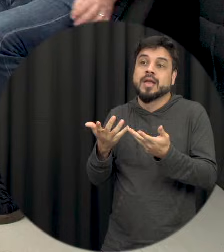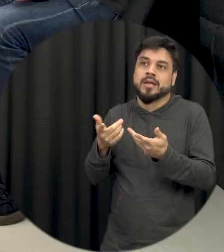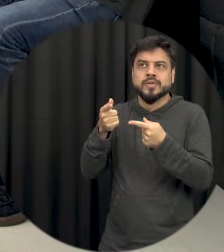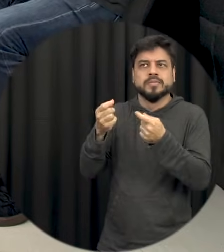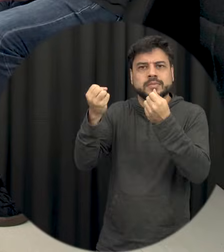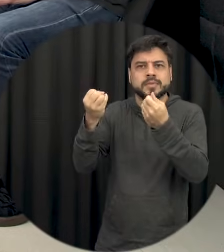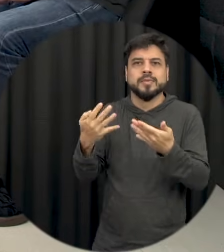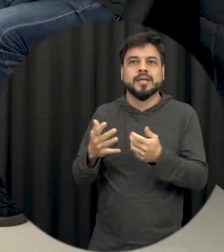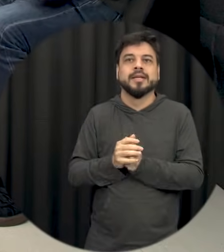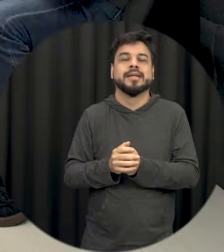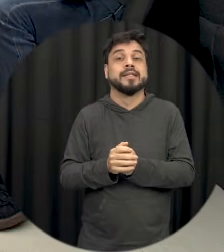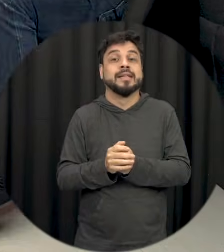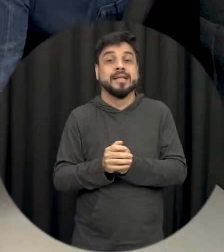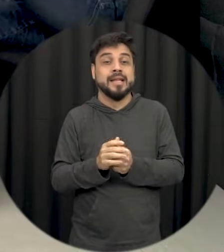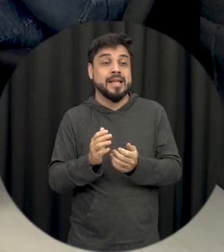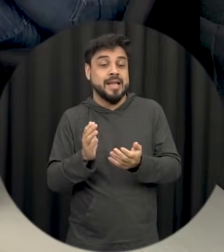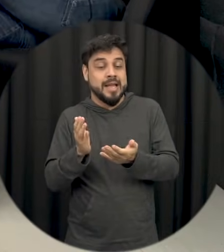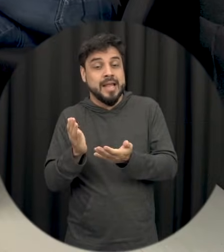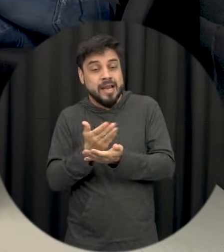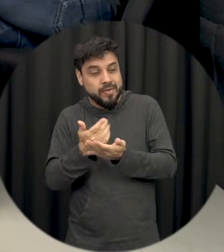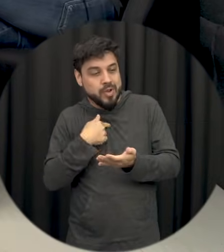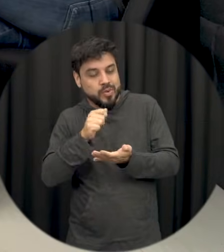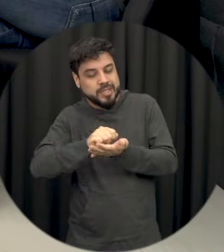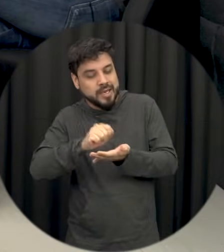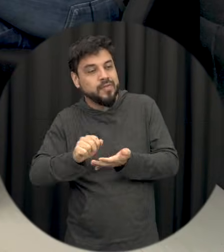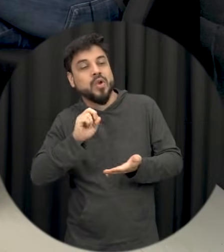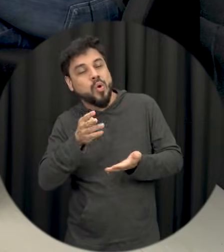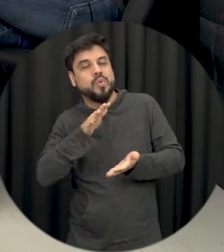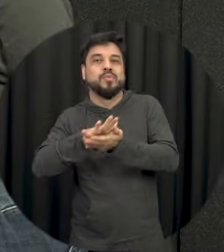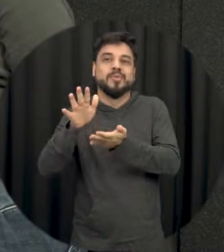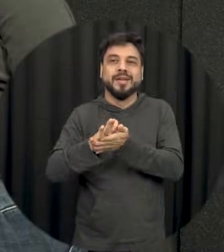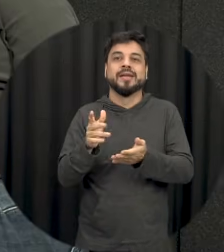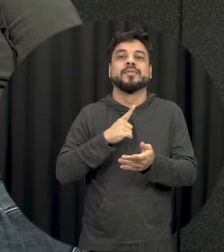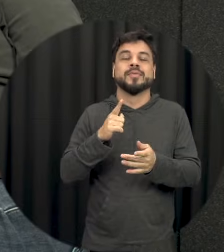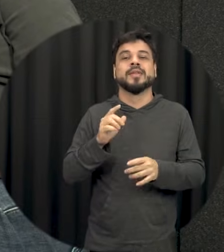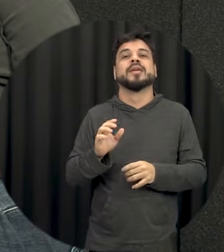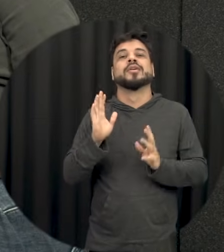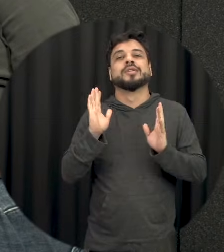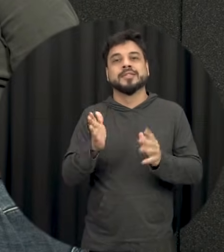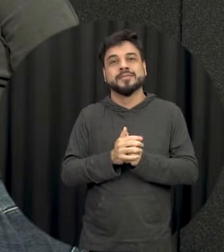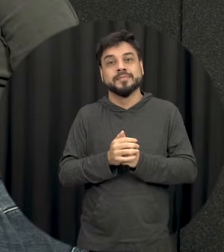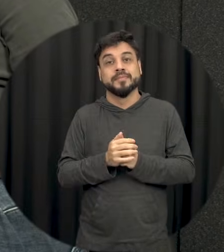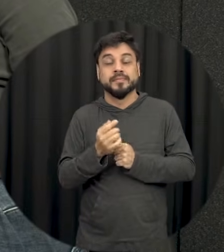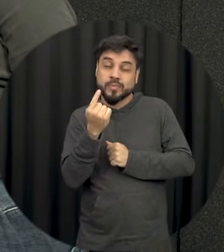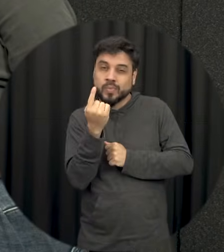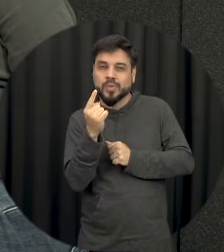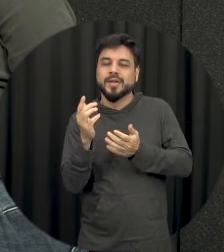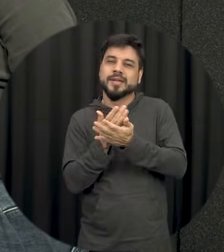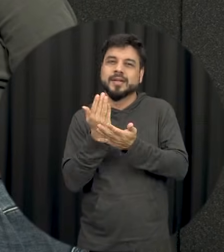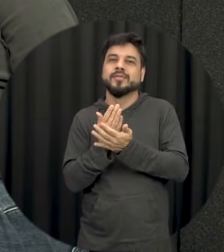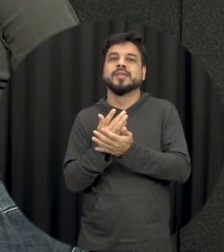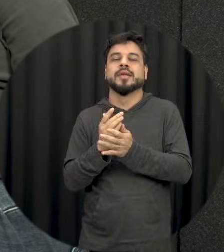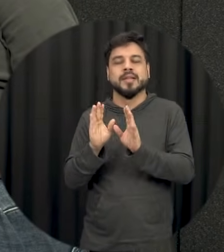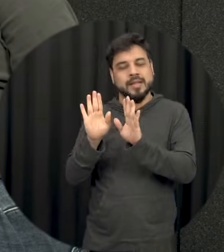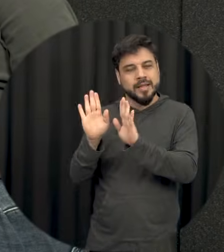publicações, livros que eu escrevi ou livro que eu publiquei? Eu escrevi um livro que está lá e que eu agora finalmente